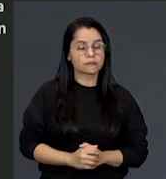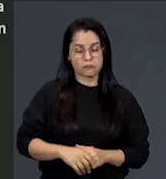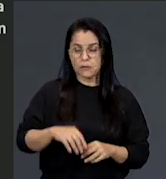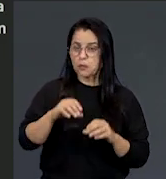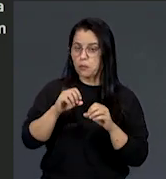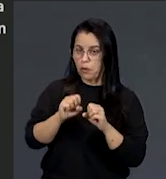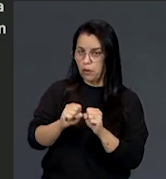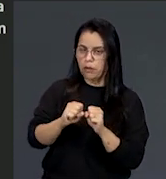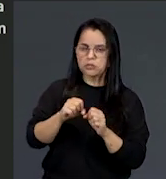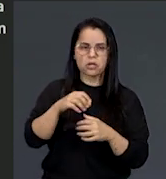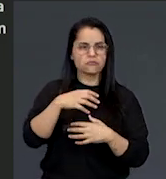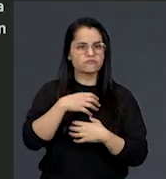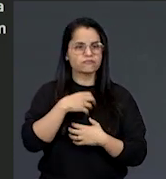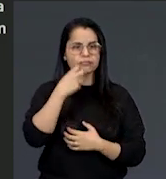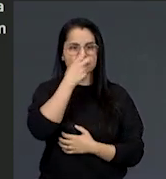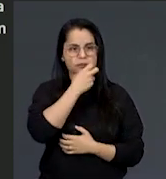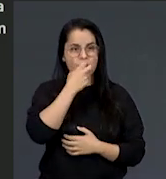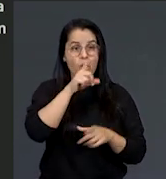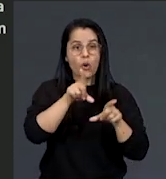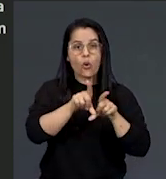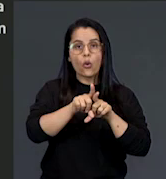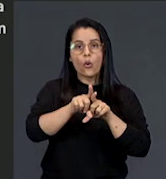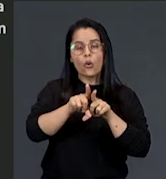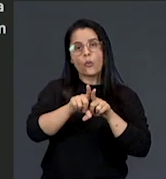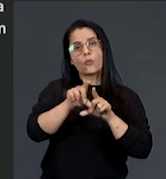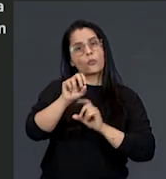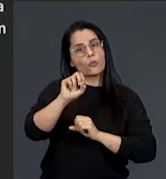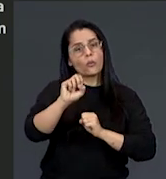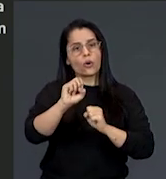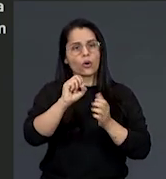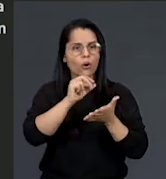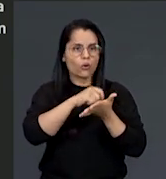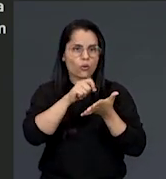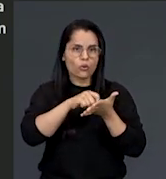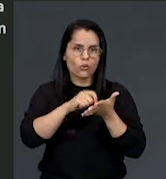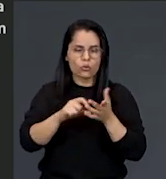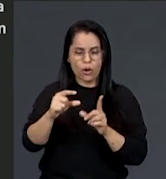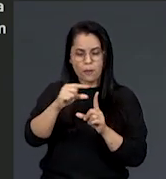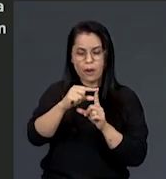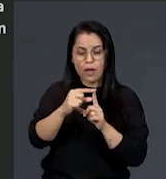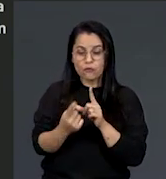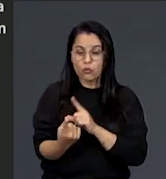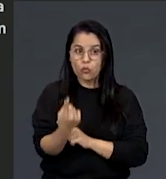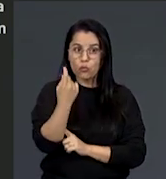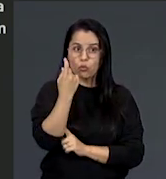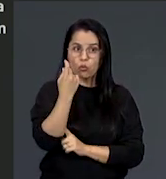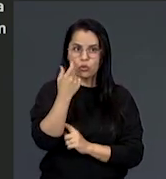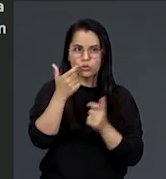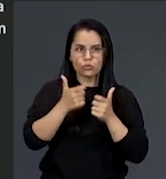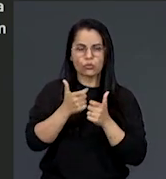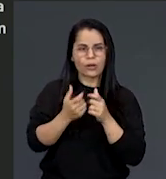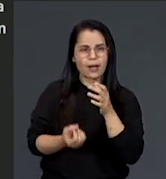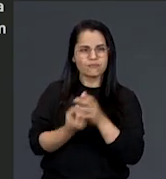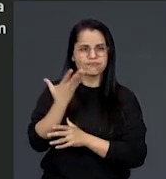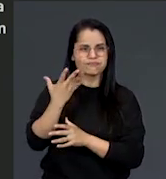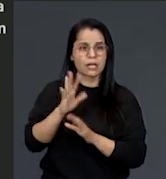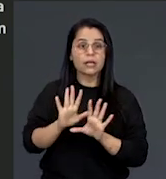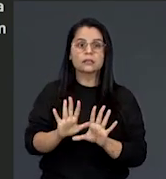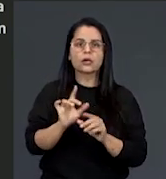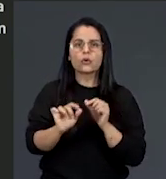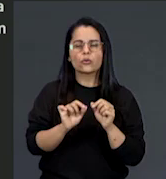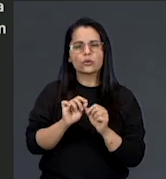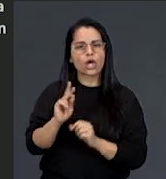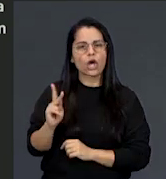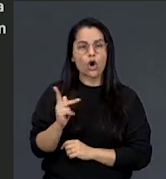seja na forma oral ou escrita, e que a palavra provém de uma só origem etimológica. Então, a homonímia,